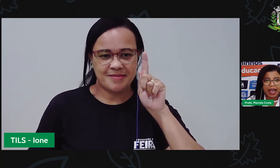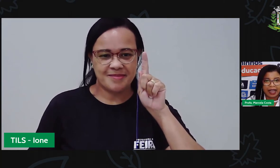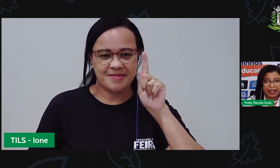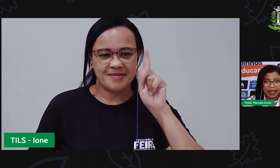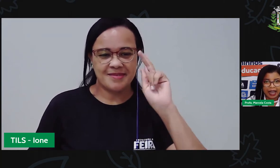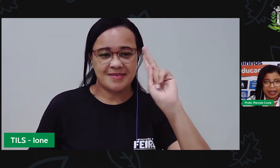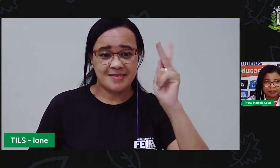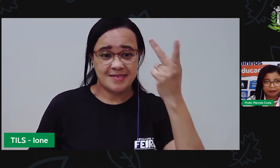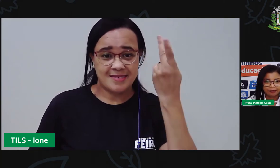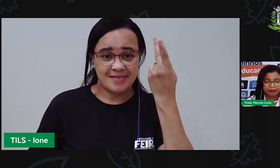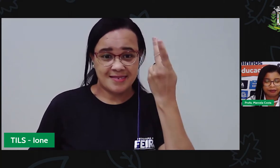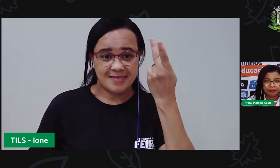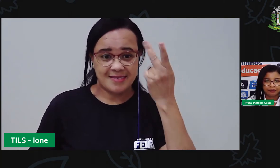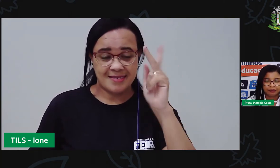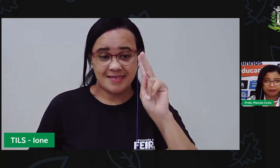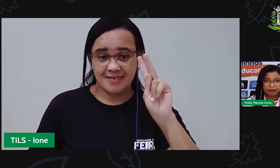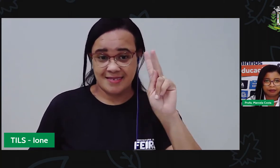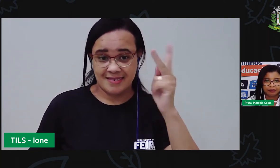H.